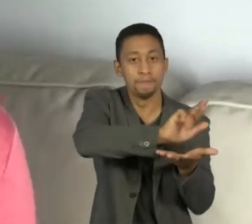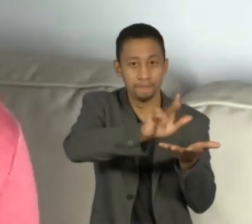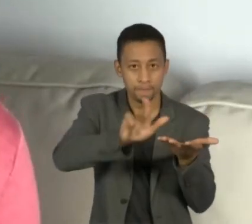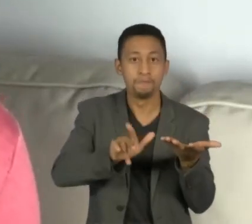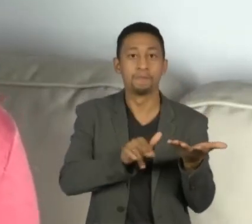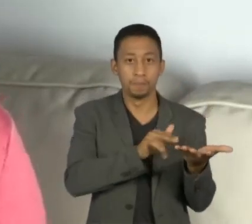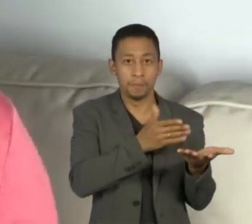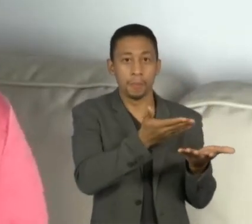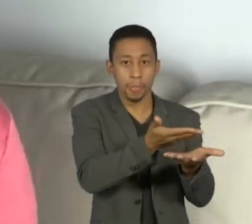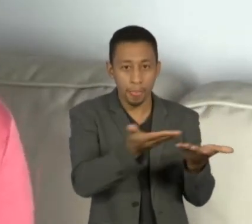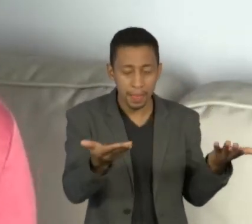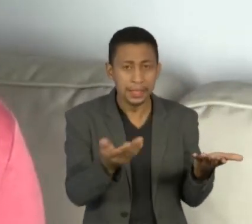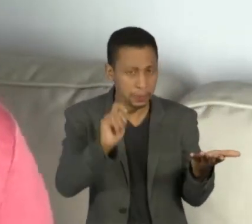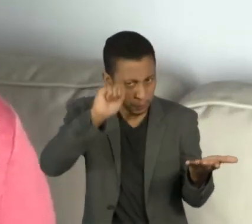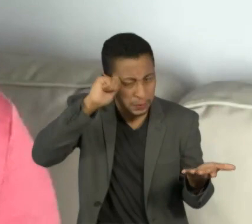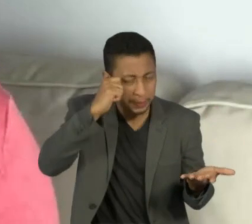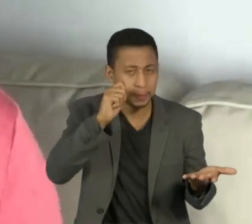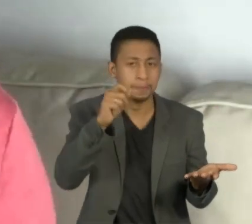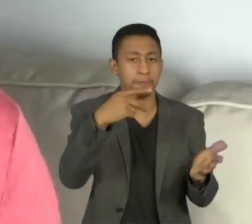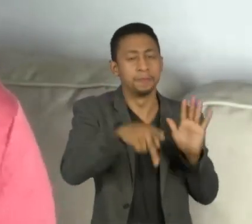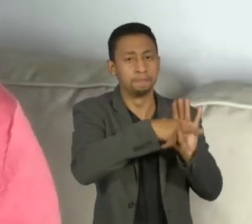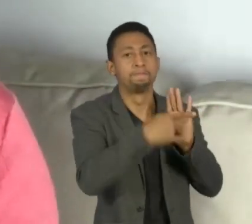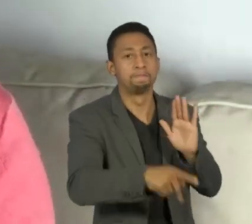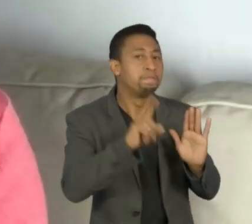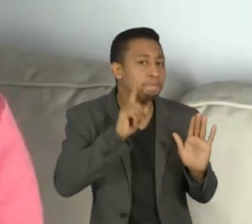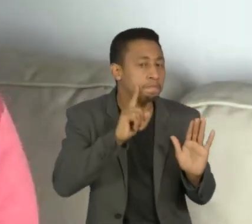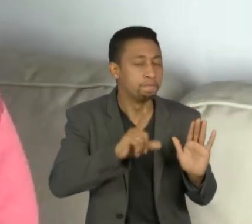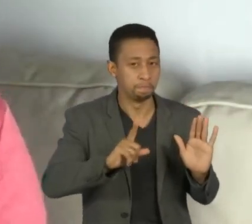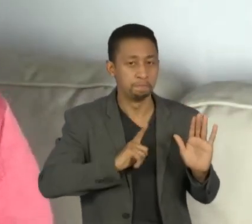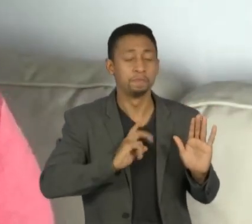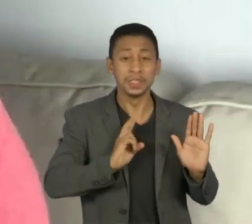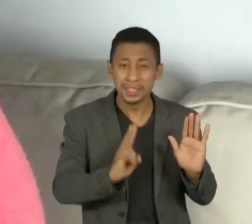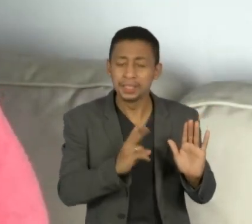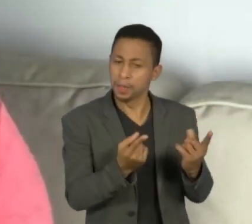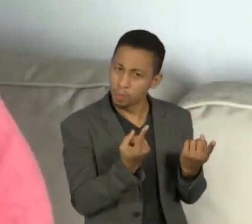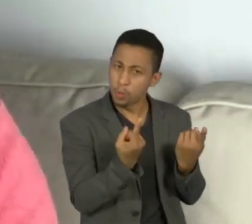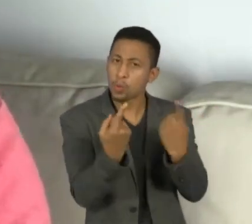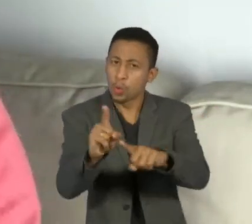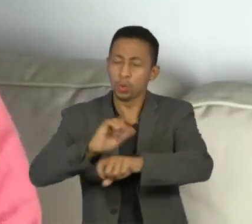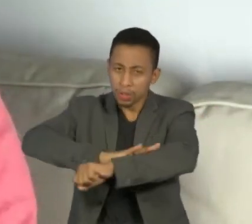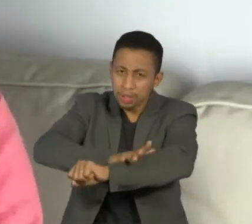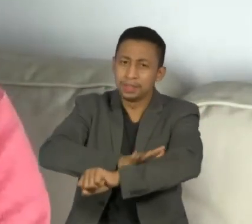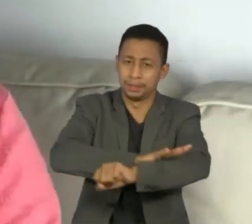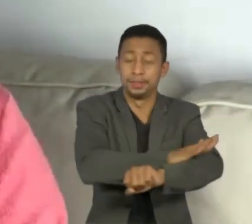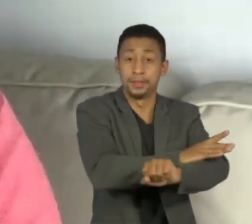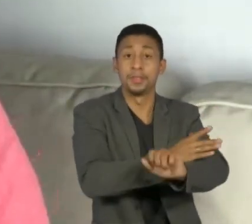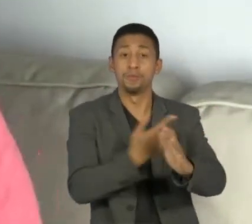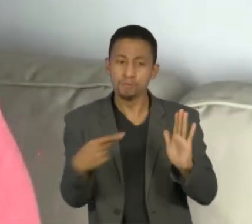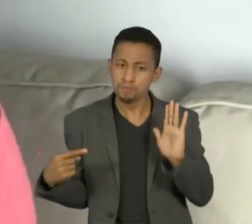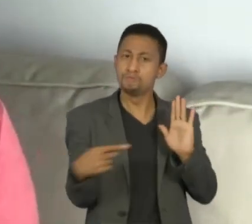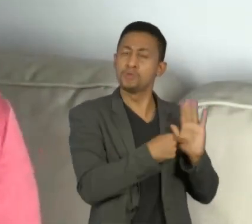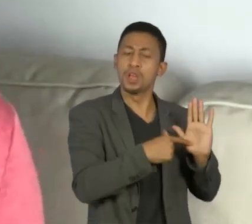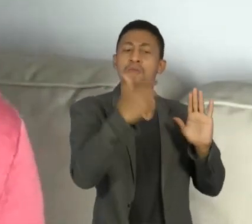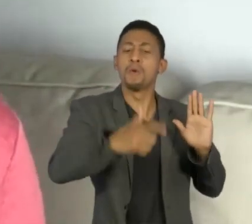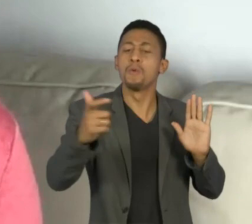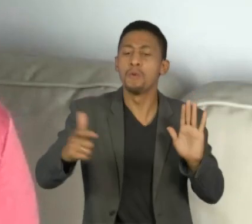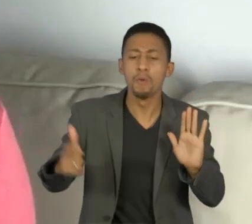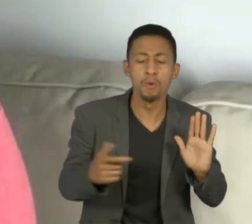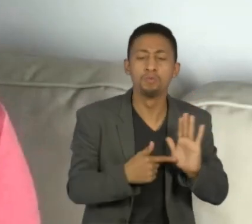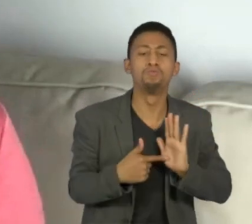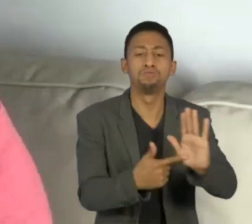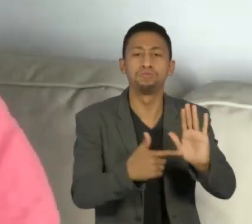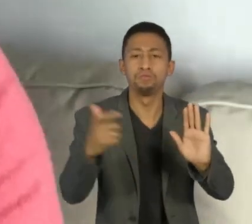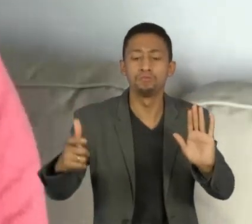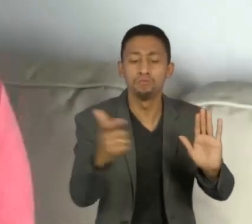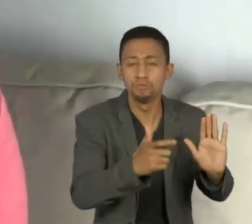negra dos Estados Unidos, sempre combateram efusivamente o racismo e podiam acusar onde ele estava acontecendo numa sociedade